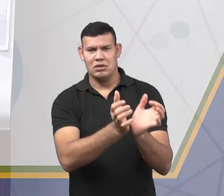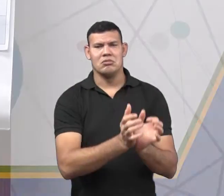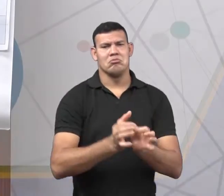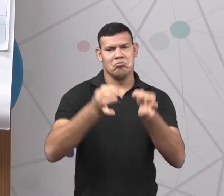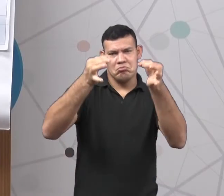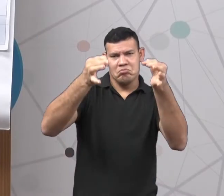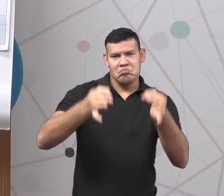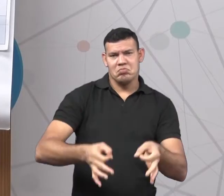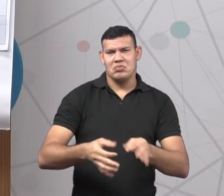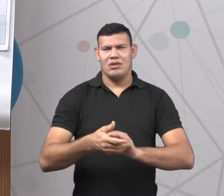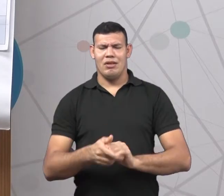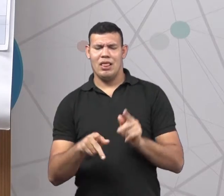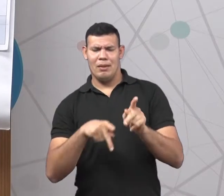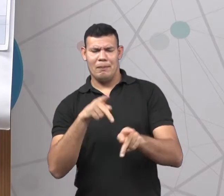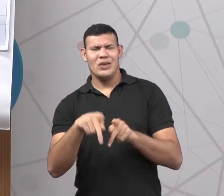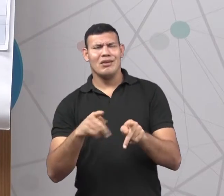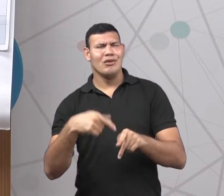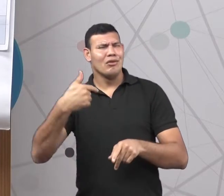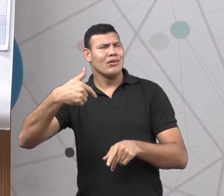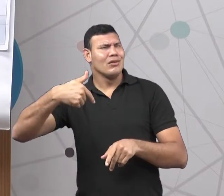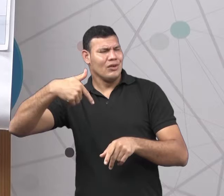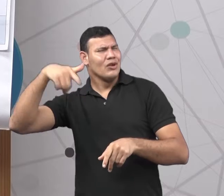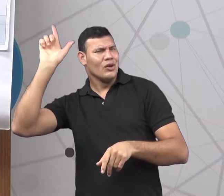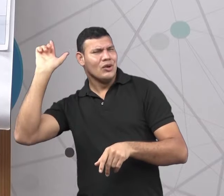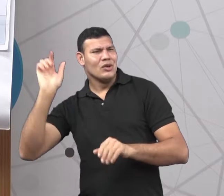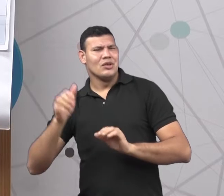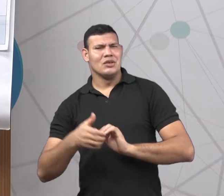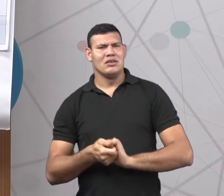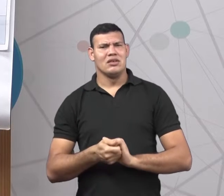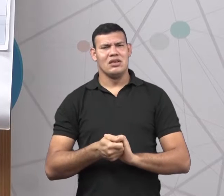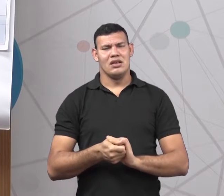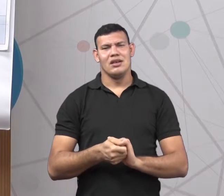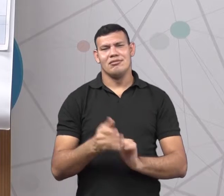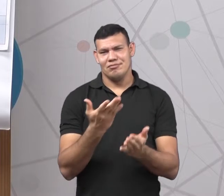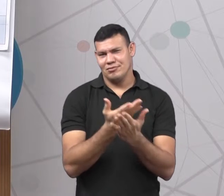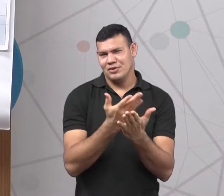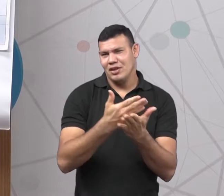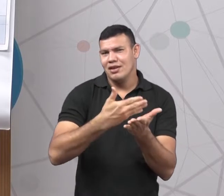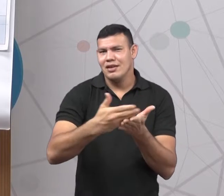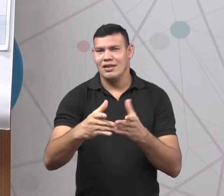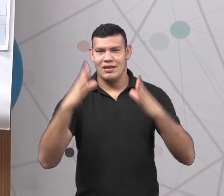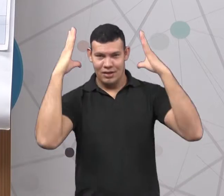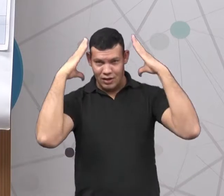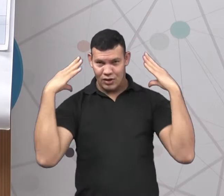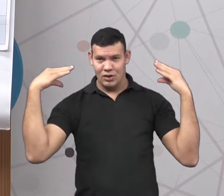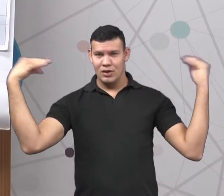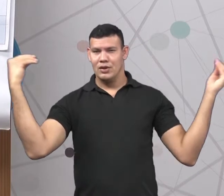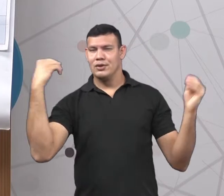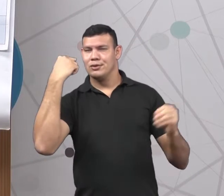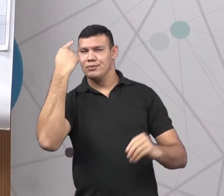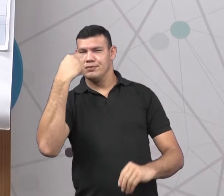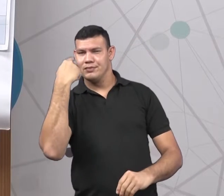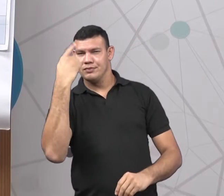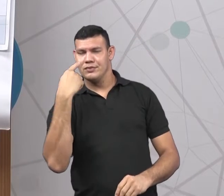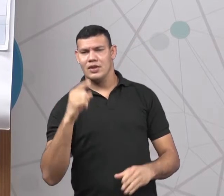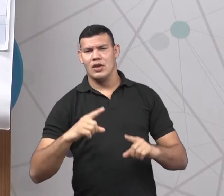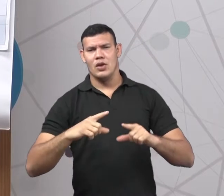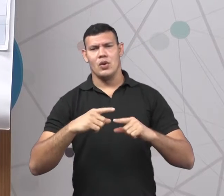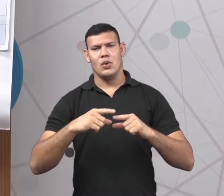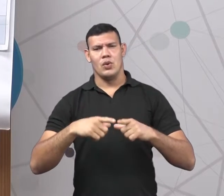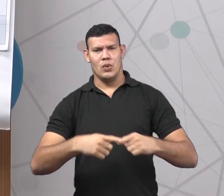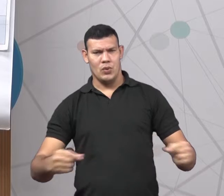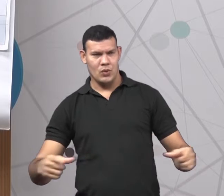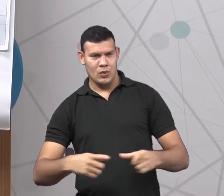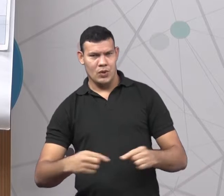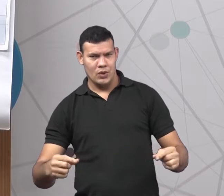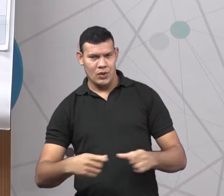específicos. São aqueles outros povos que a gente falou no início da aula. Os holandeses, os espanhóis, os japoneses,